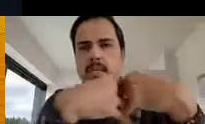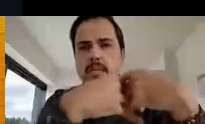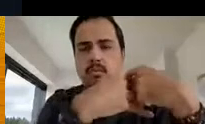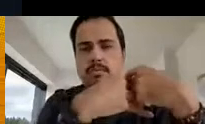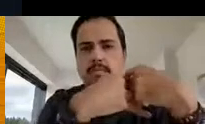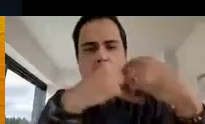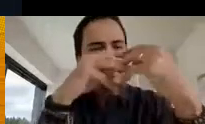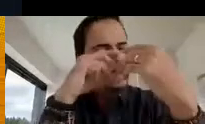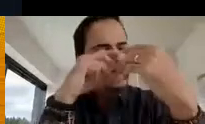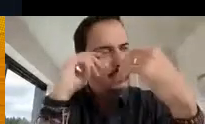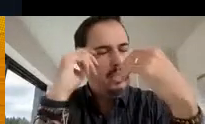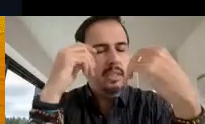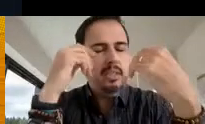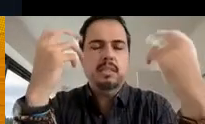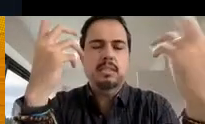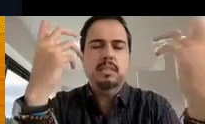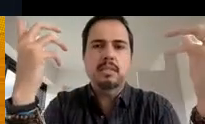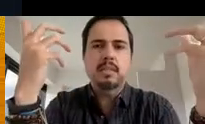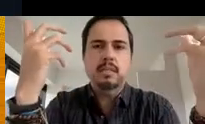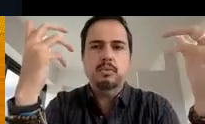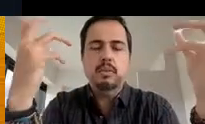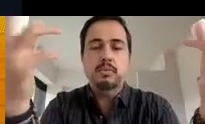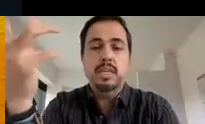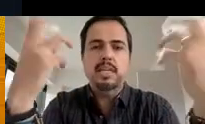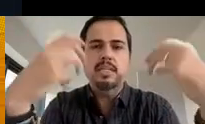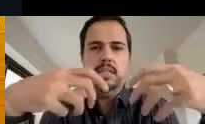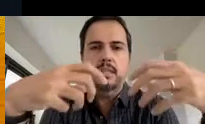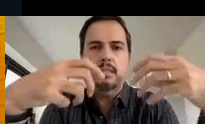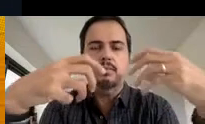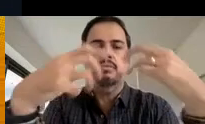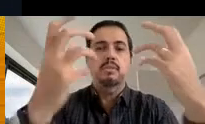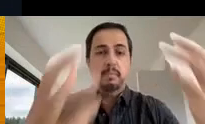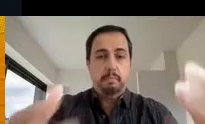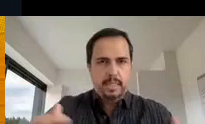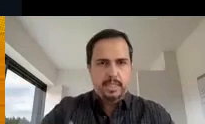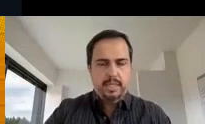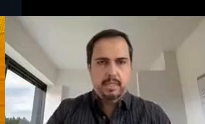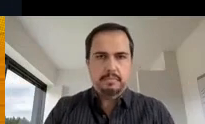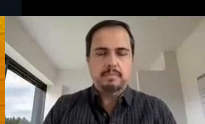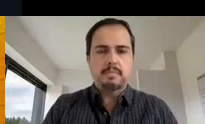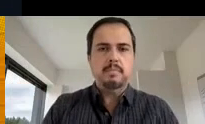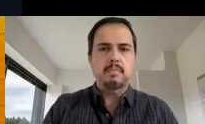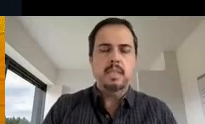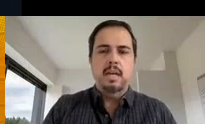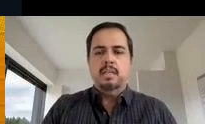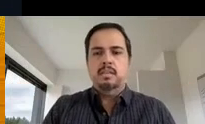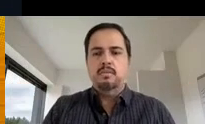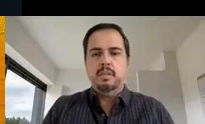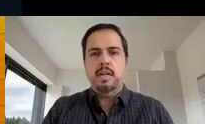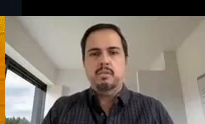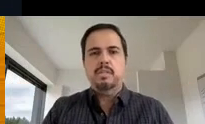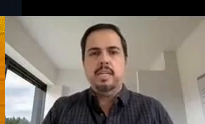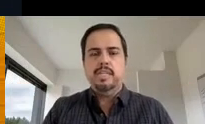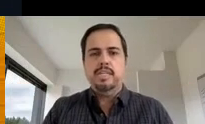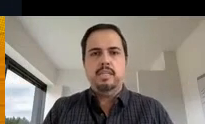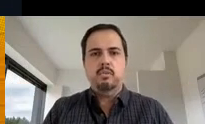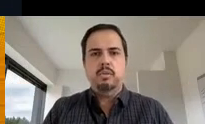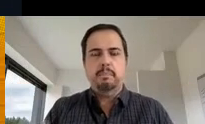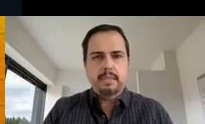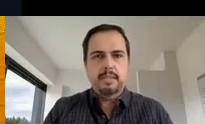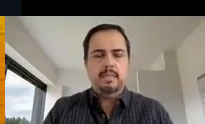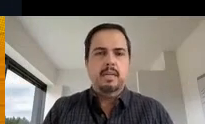você pratica isso, se você tangibiliza isso, se você acredita nisso, se você pratica, se você traz